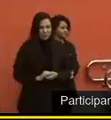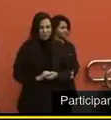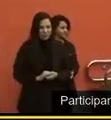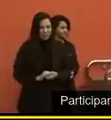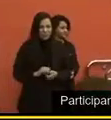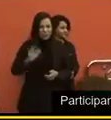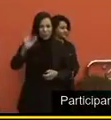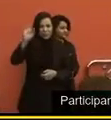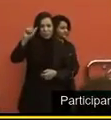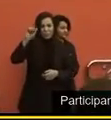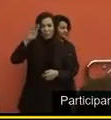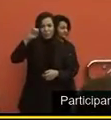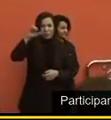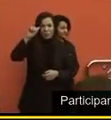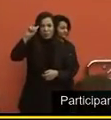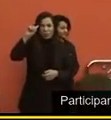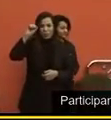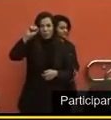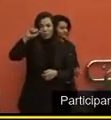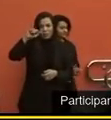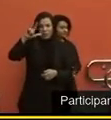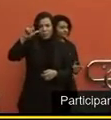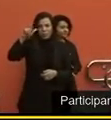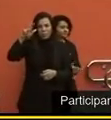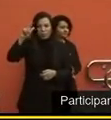Fábio Silva Cordeiro Pessoa.